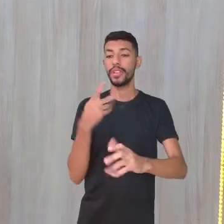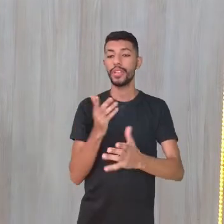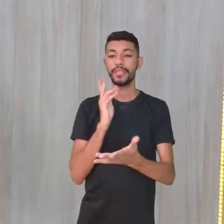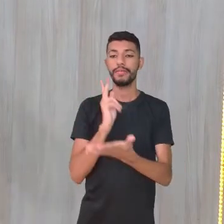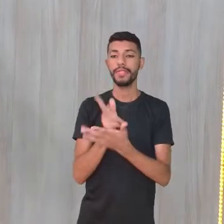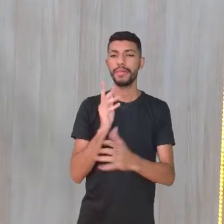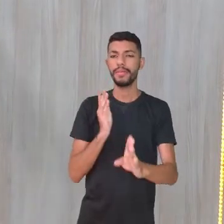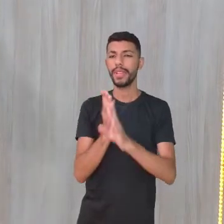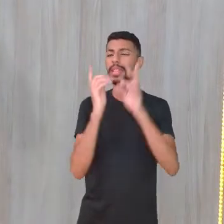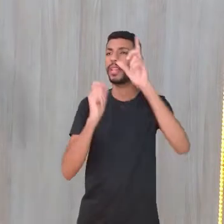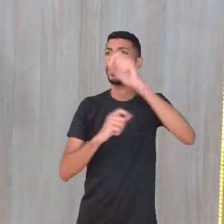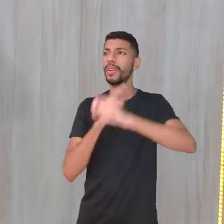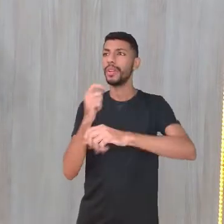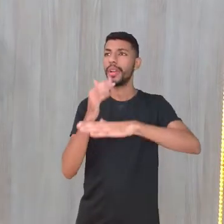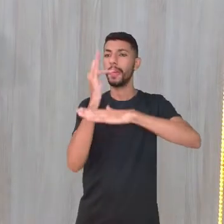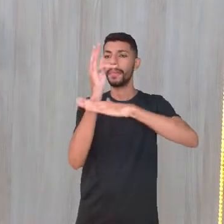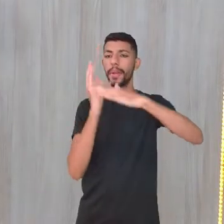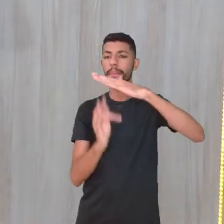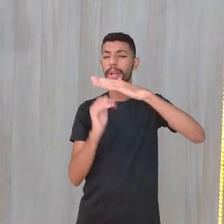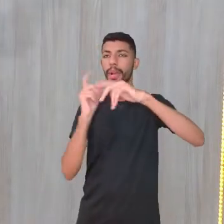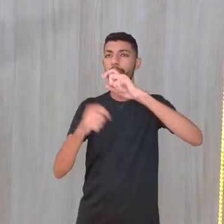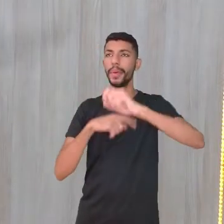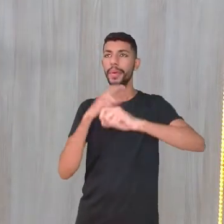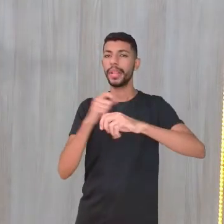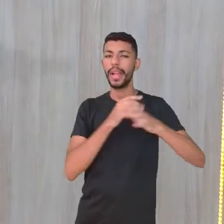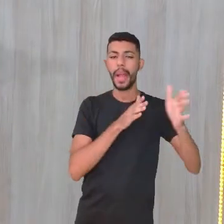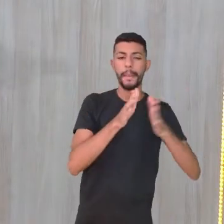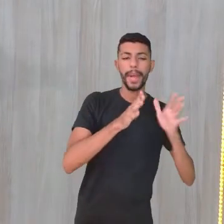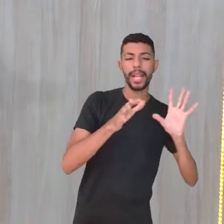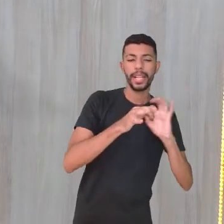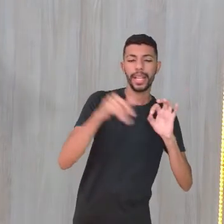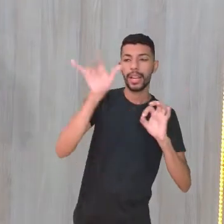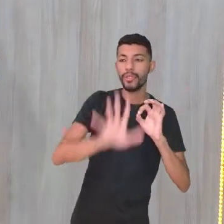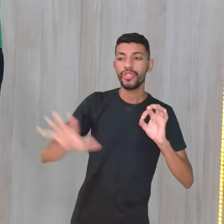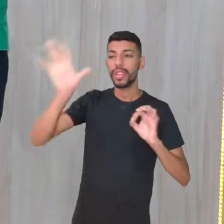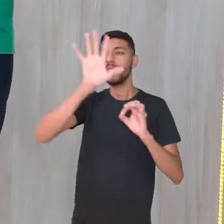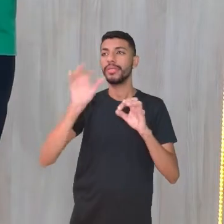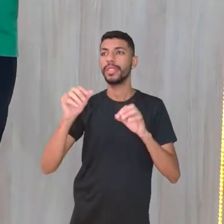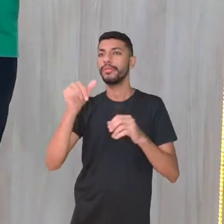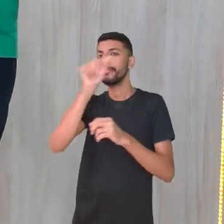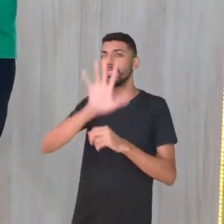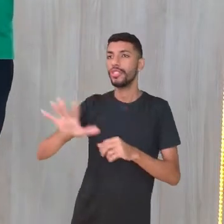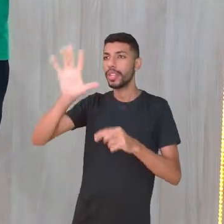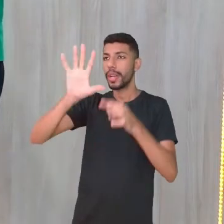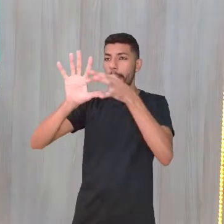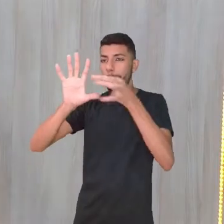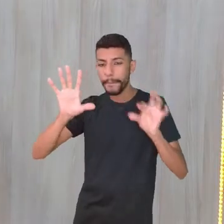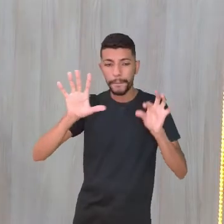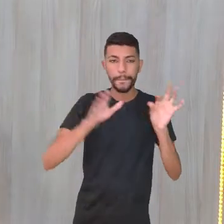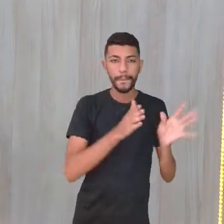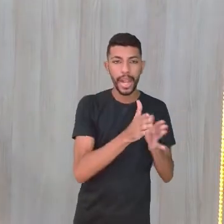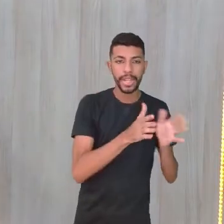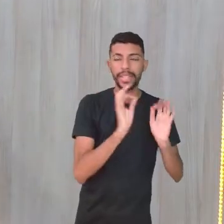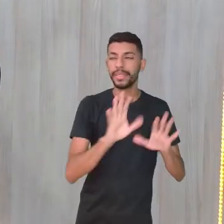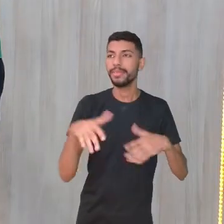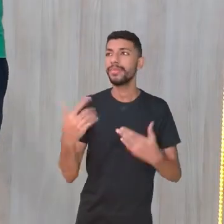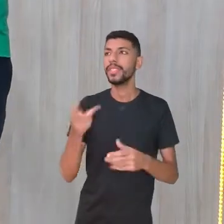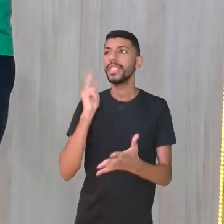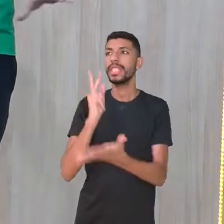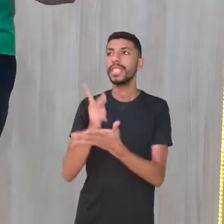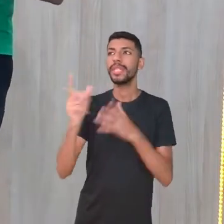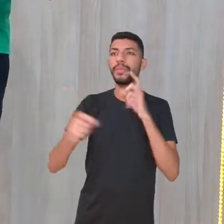sempre vê aquela ideia da parte em relação ao todo, e aí sempre o professor faz o desenho, né? Faz lá o